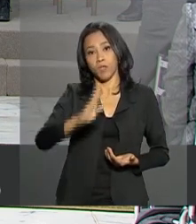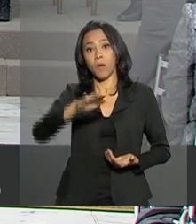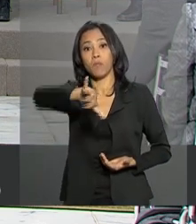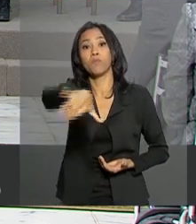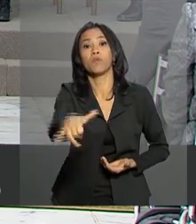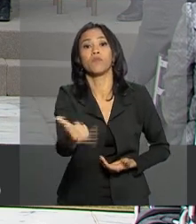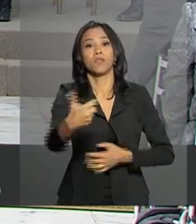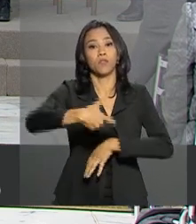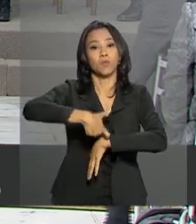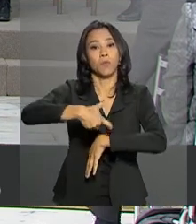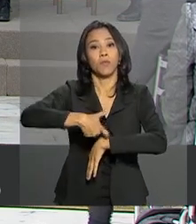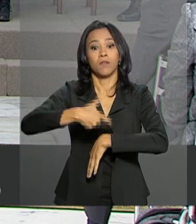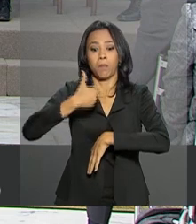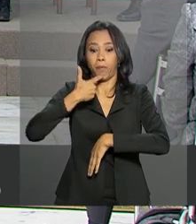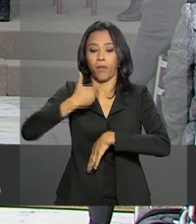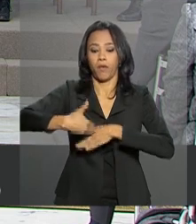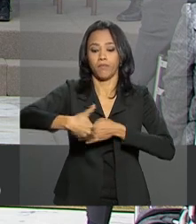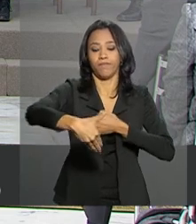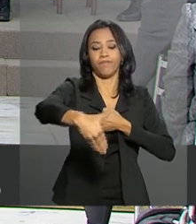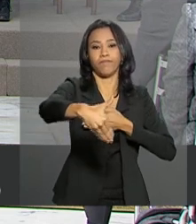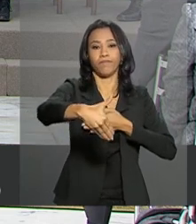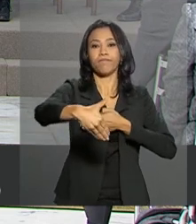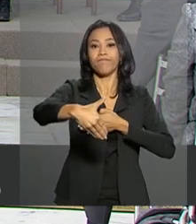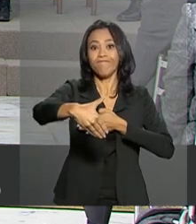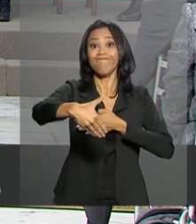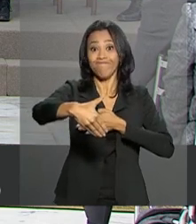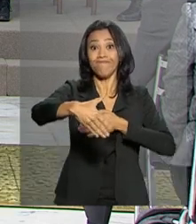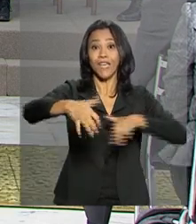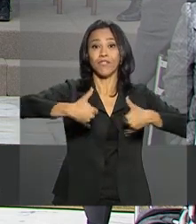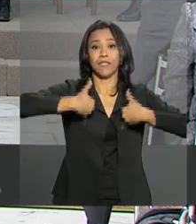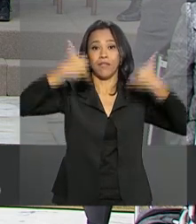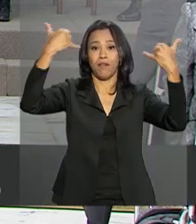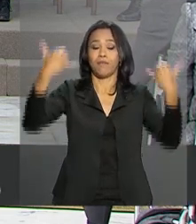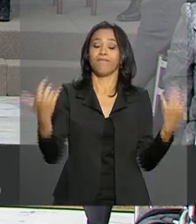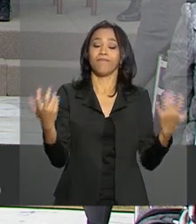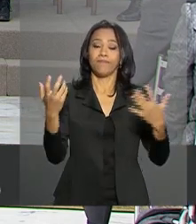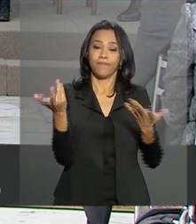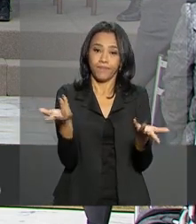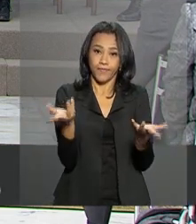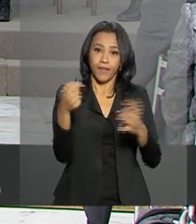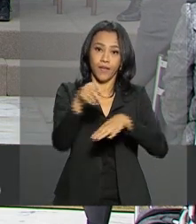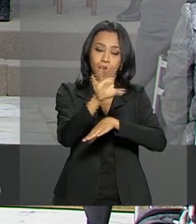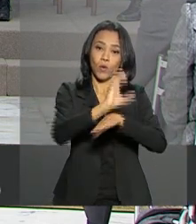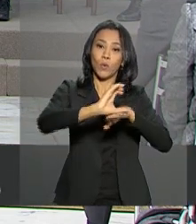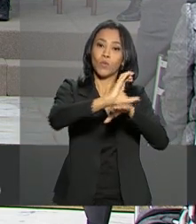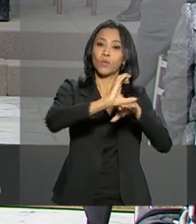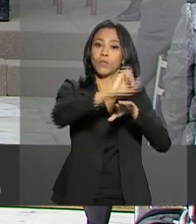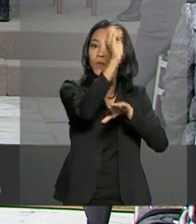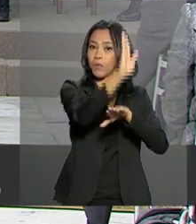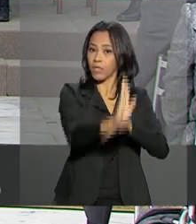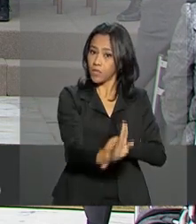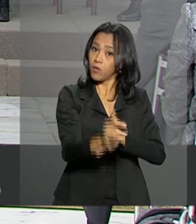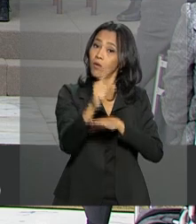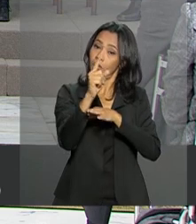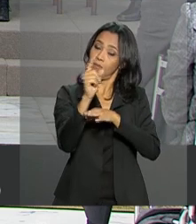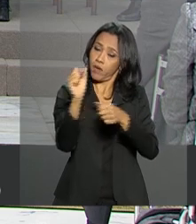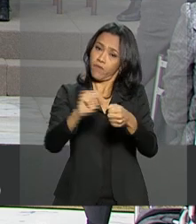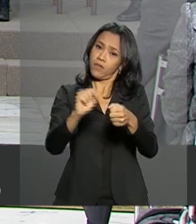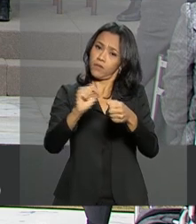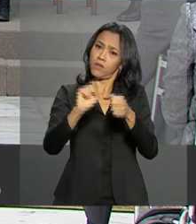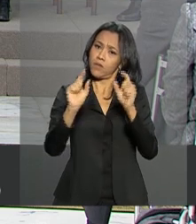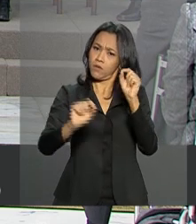momento na véspera do aniversário da constituição brasileira para fazer essa espécie de